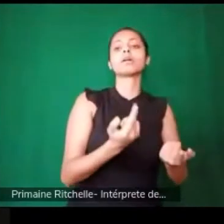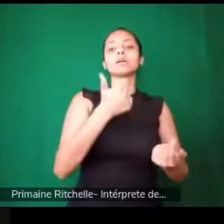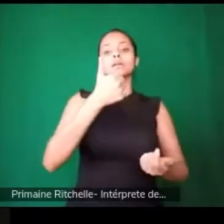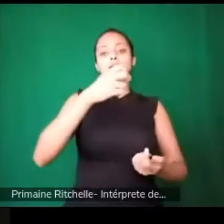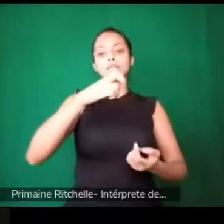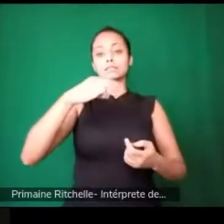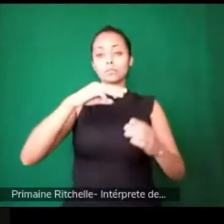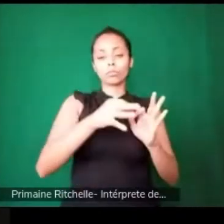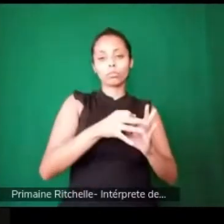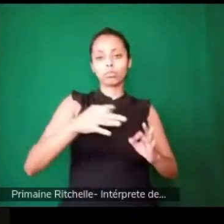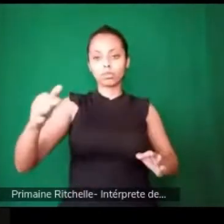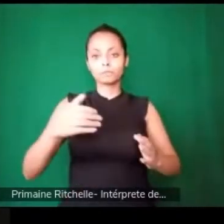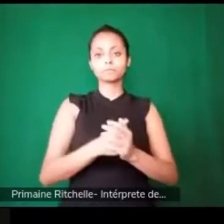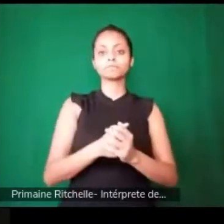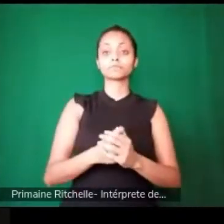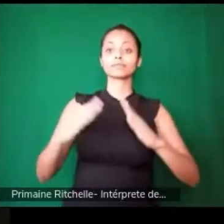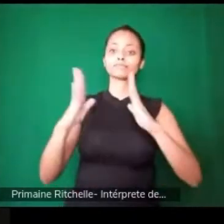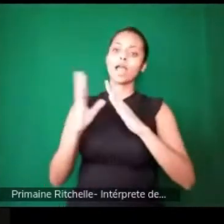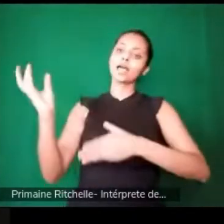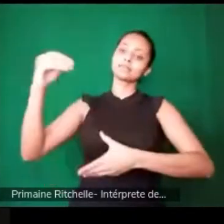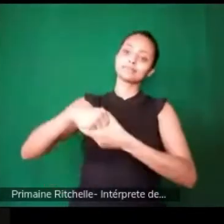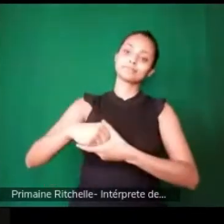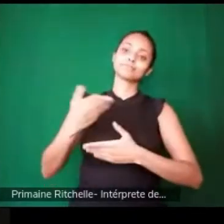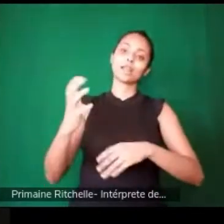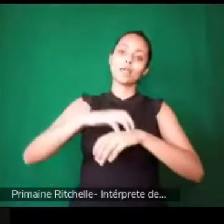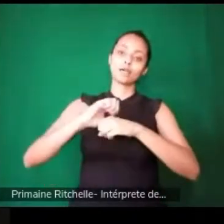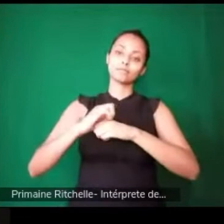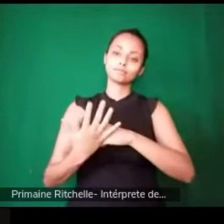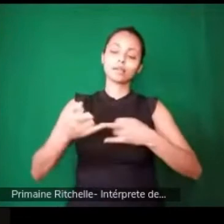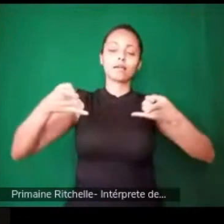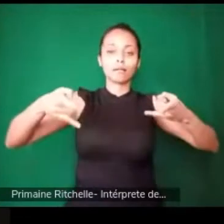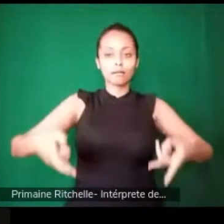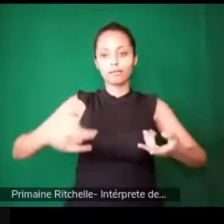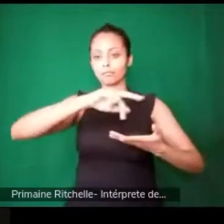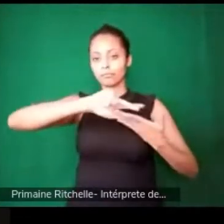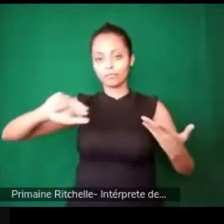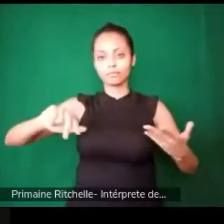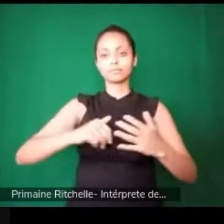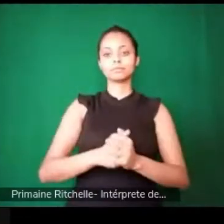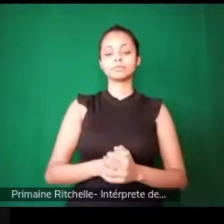ambiente domiciliar com o caso confirmado, incluindo dormitórios e alojamentos.